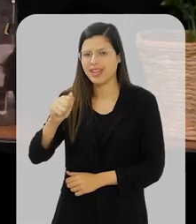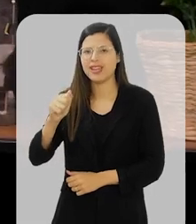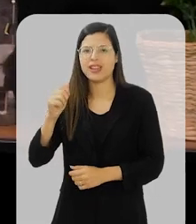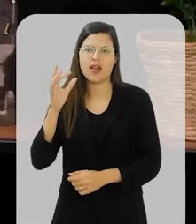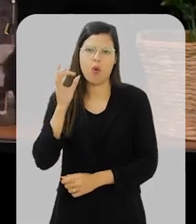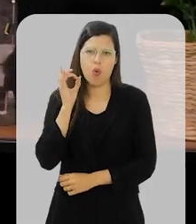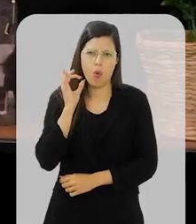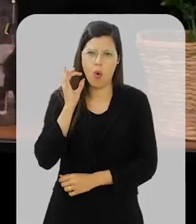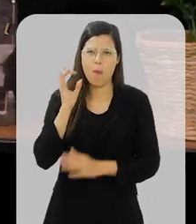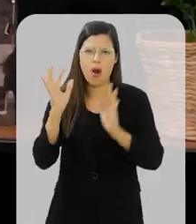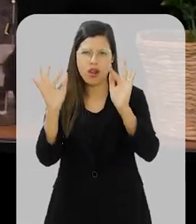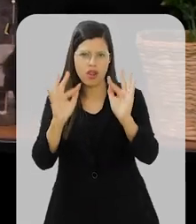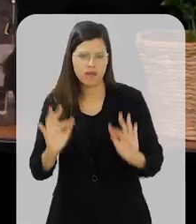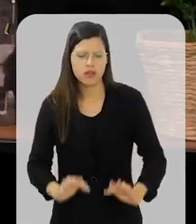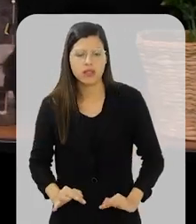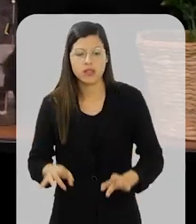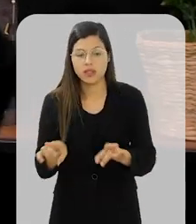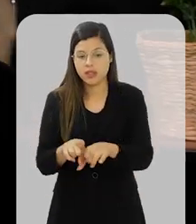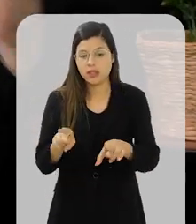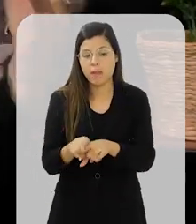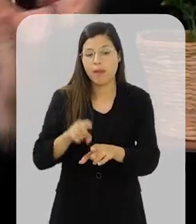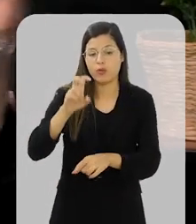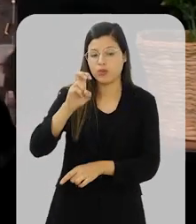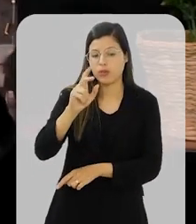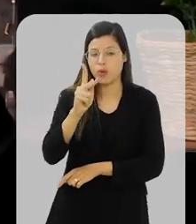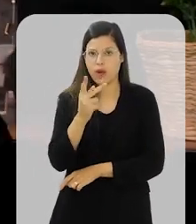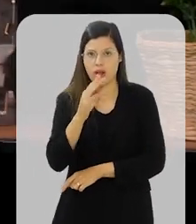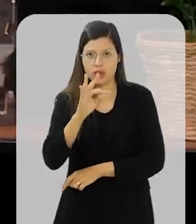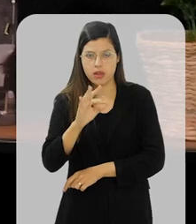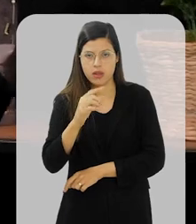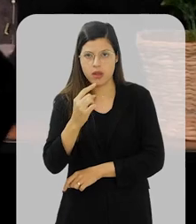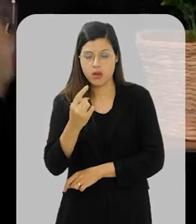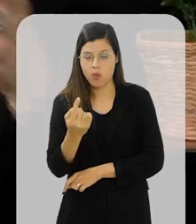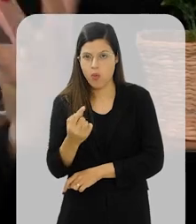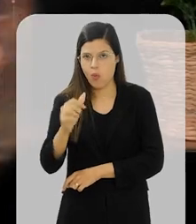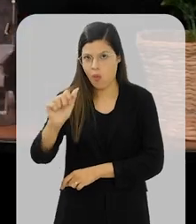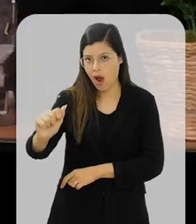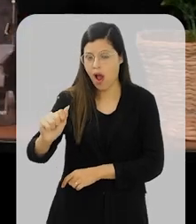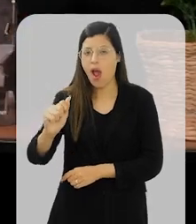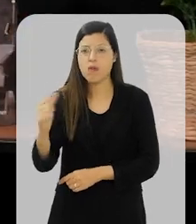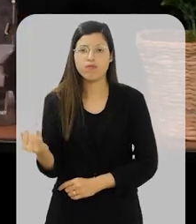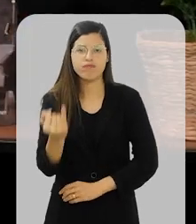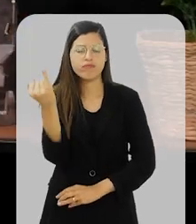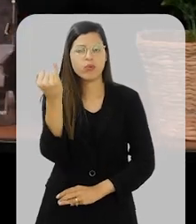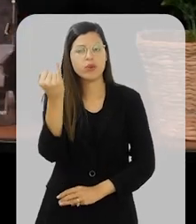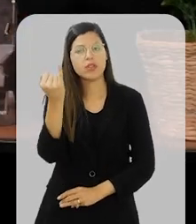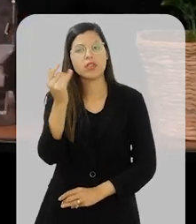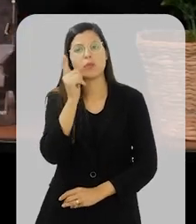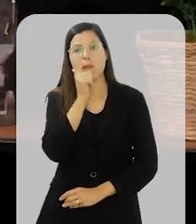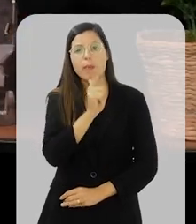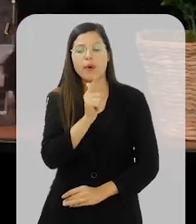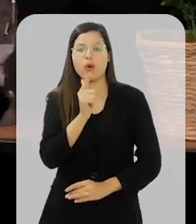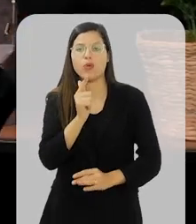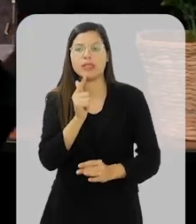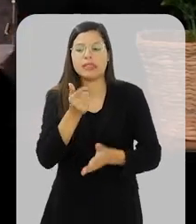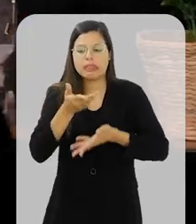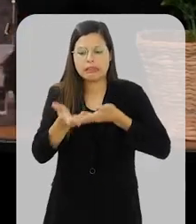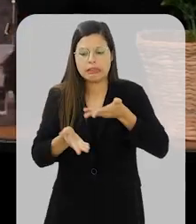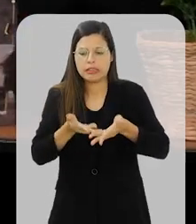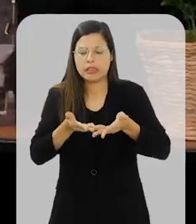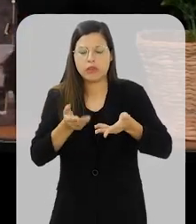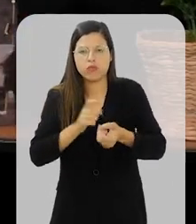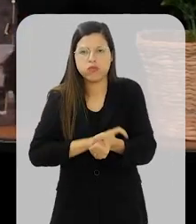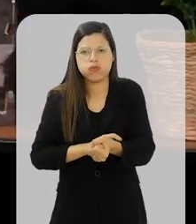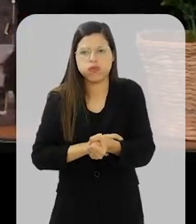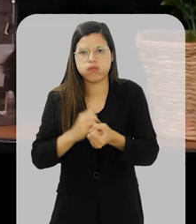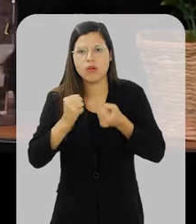receptores da serotonina, 5-HT1A, são muito importantes o quê? Para essa nossa capacidade de lidar com o estresse, e eles vão